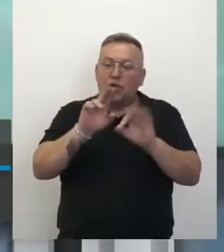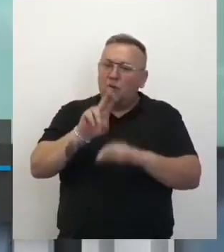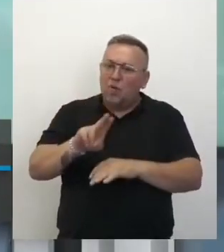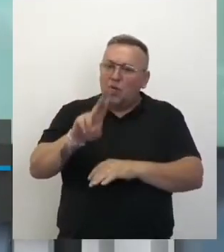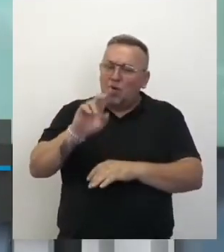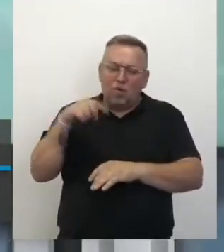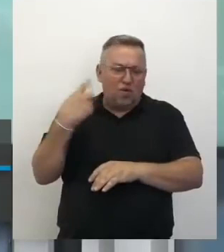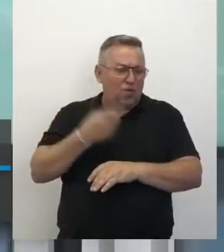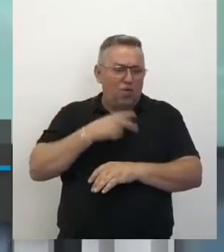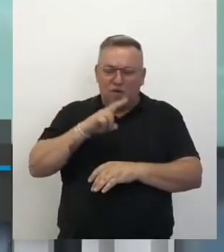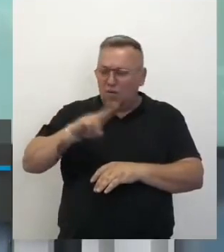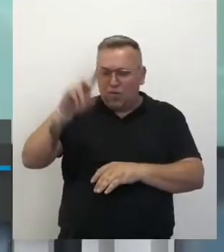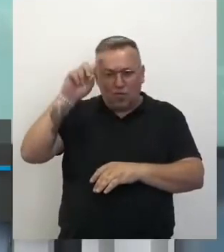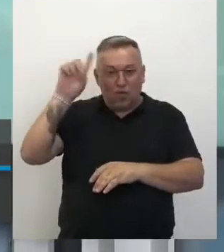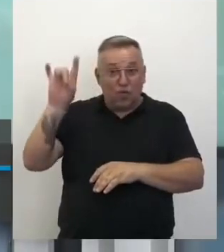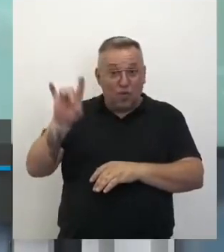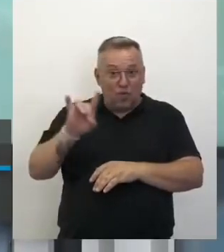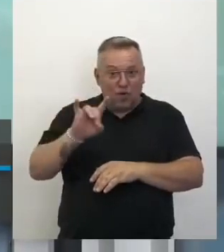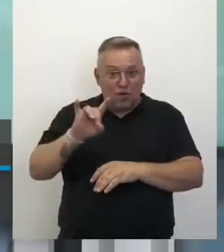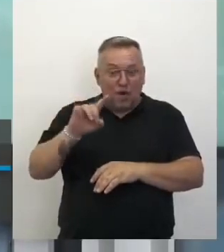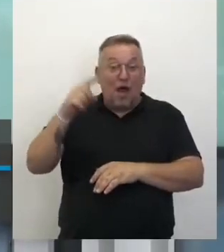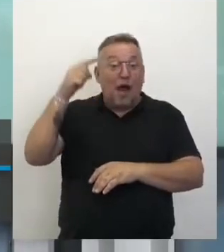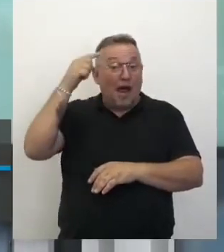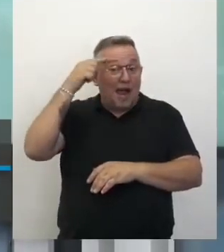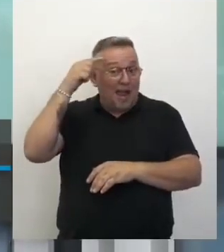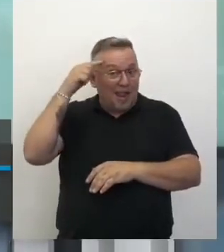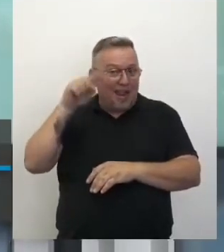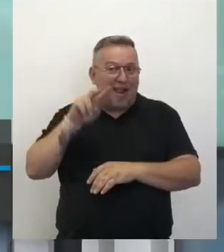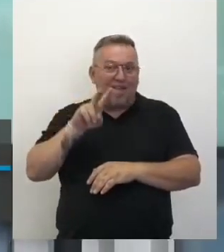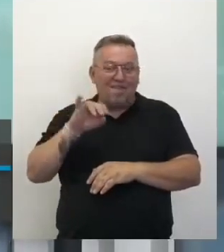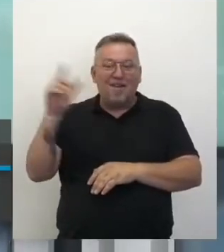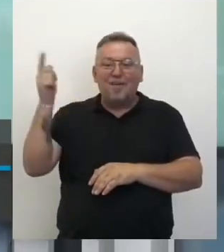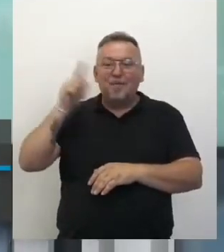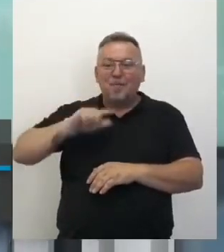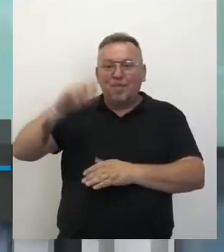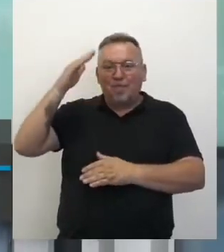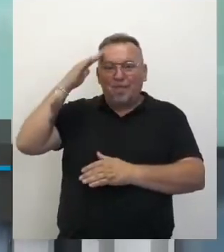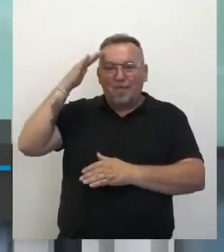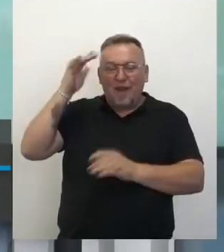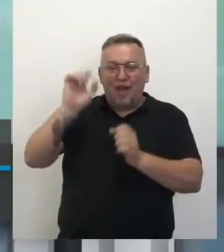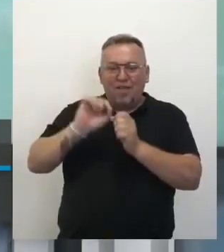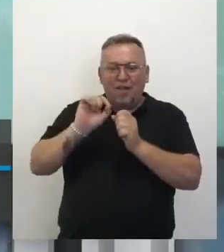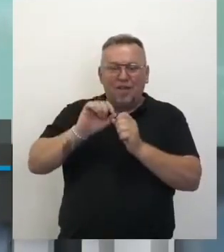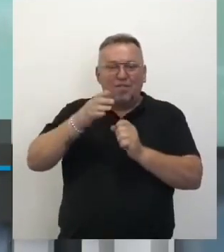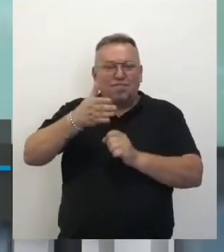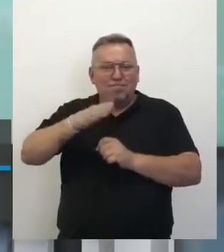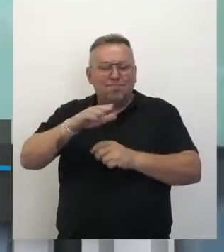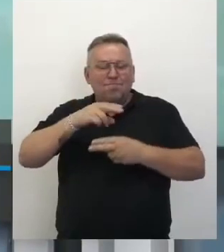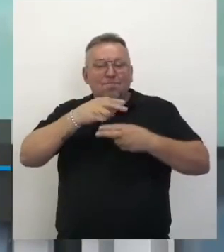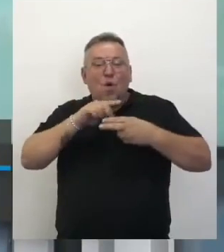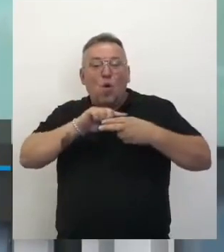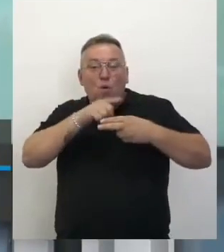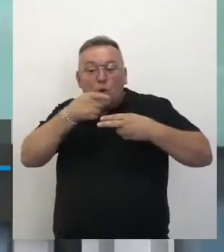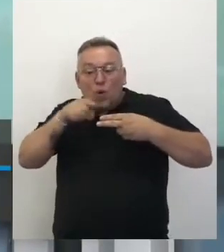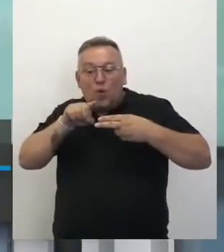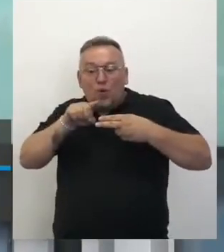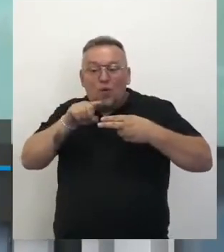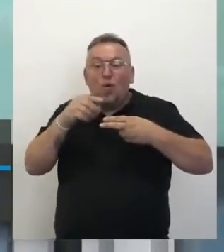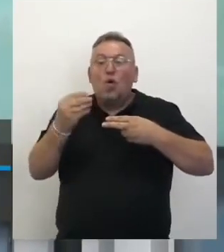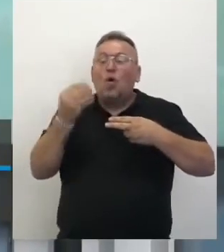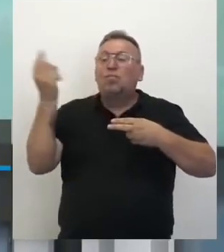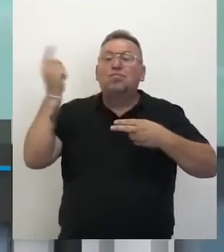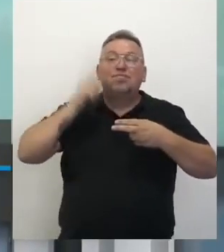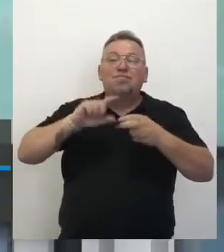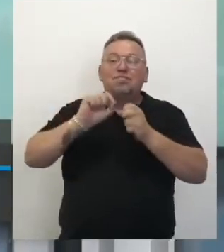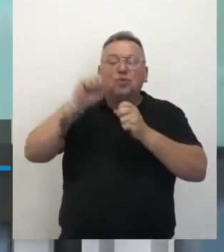Nós começamos aí. A ideia, claro, vocês vão entender, mas a ideia é cair numa estimativa. Como você conseguiria fazer esse